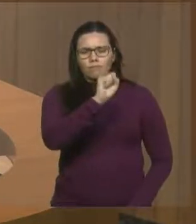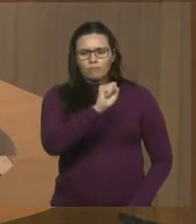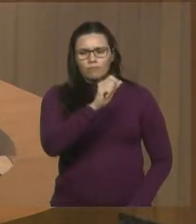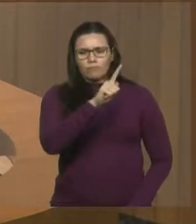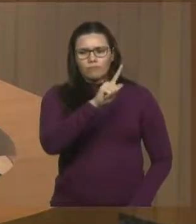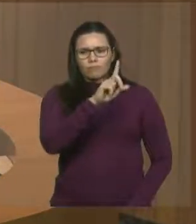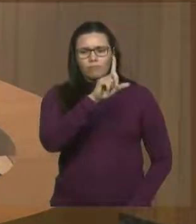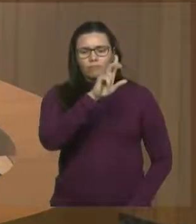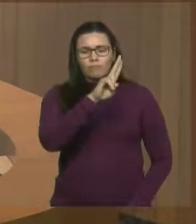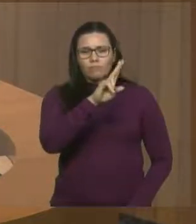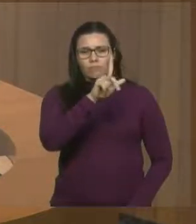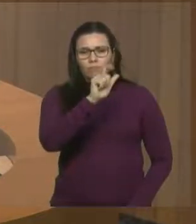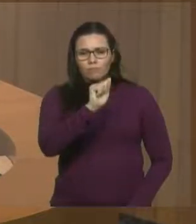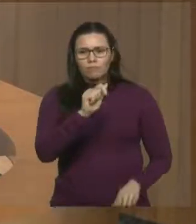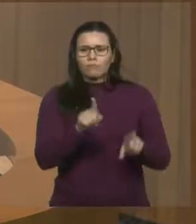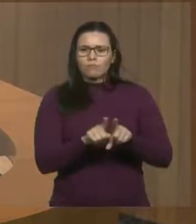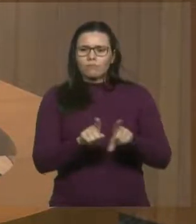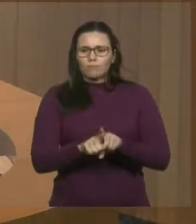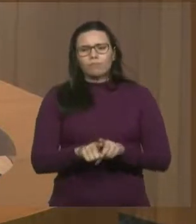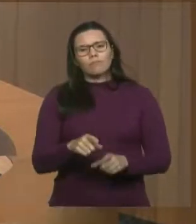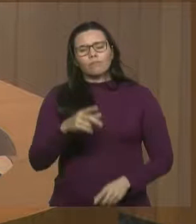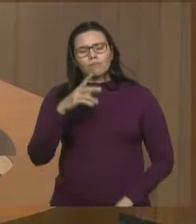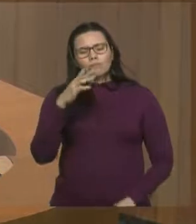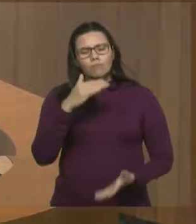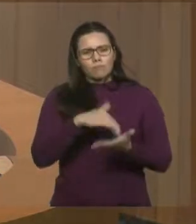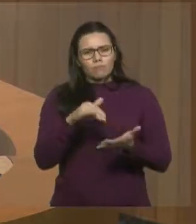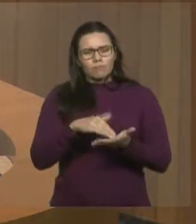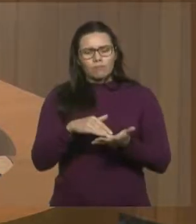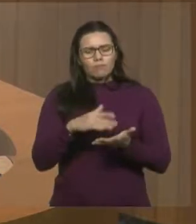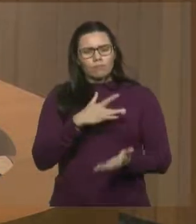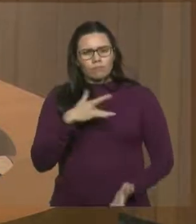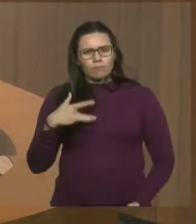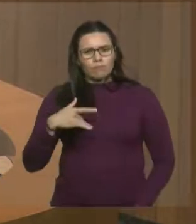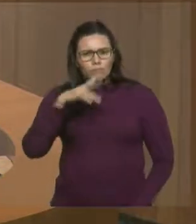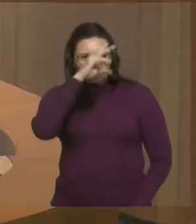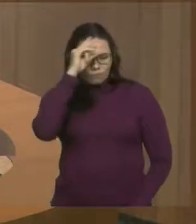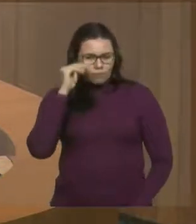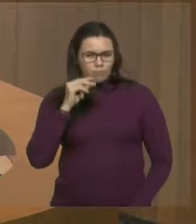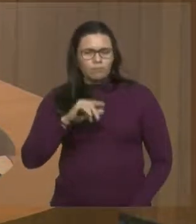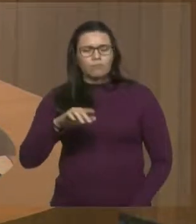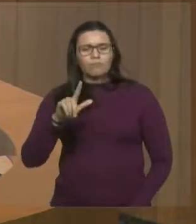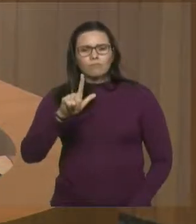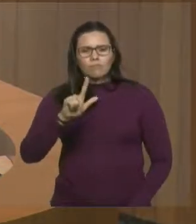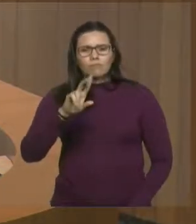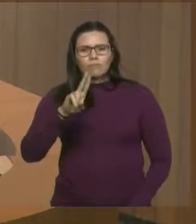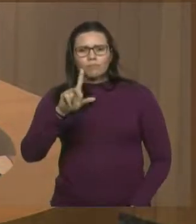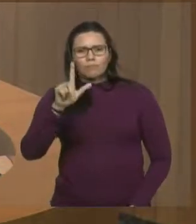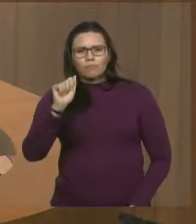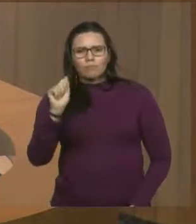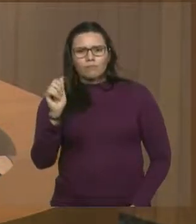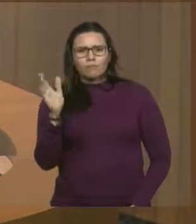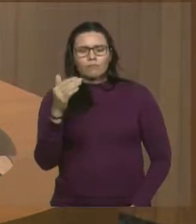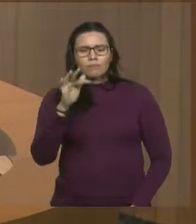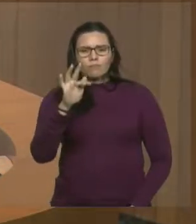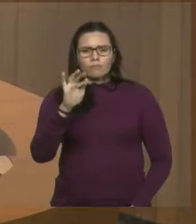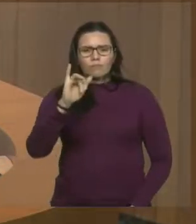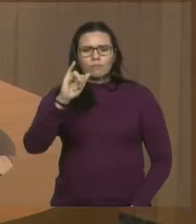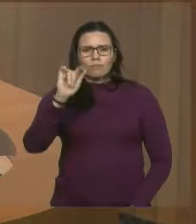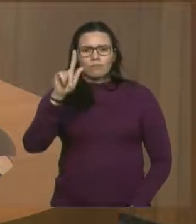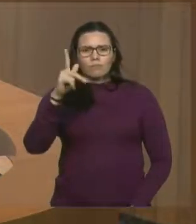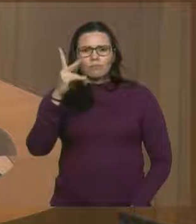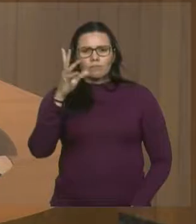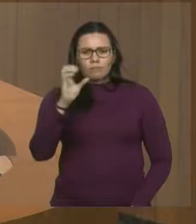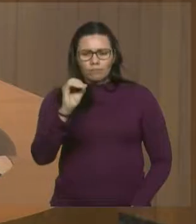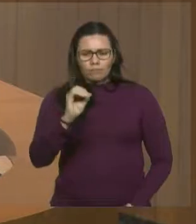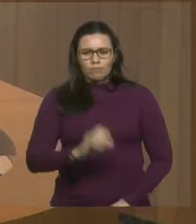Lula Filho, para a gente entender um pouquinho melhor como é que está, de fato, essa pactuação, no sentido de garantir o que realmente importa,